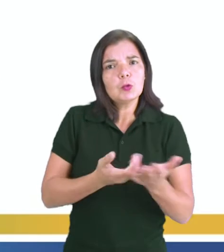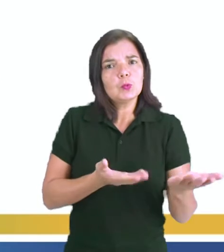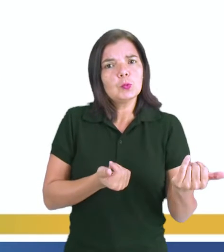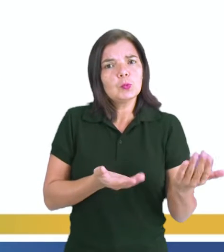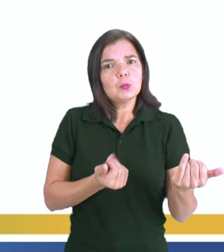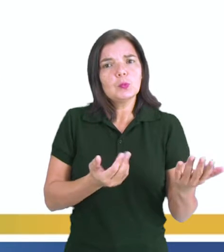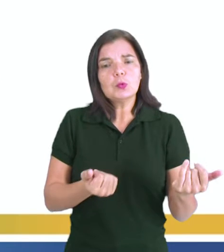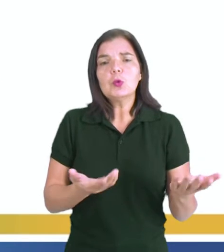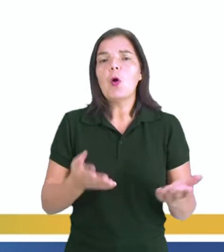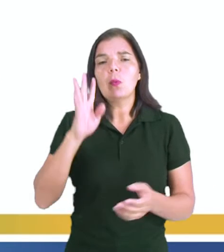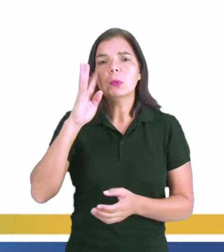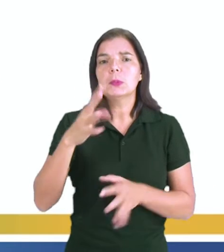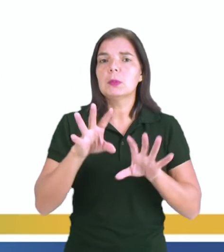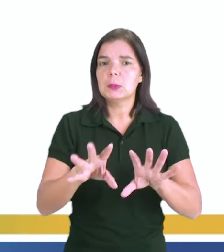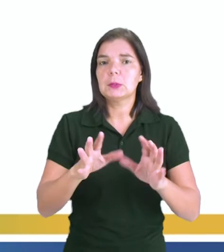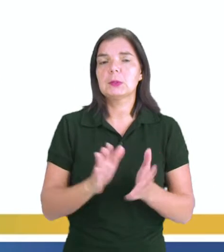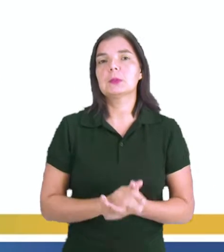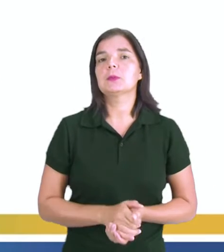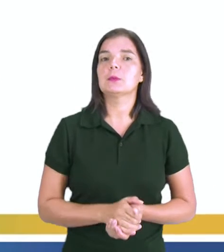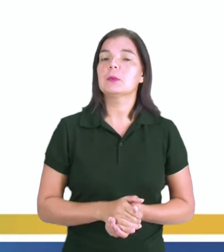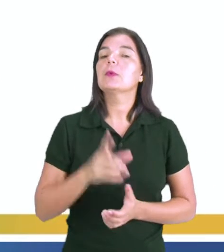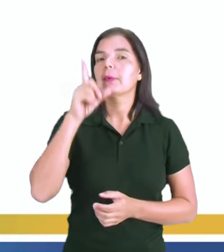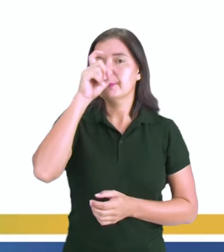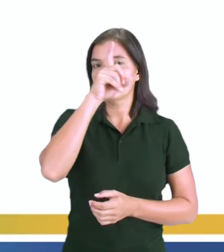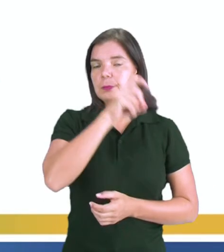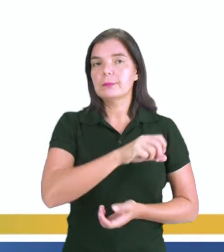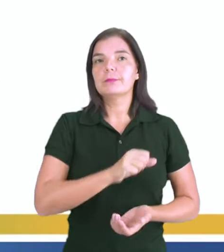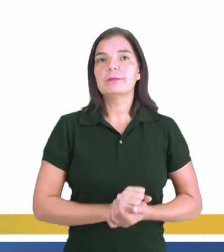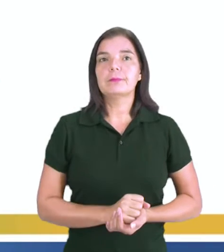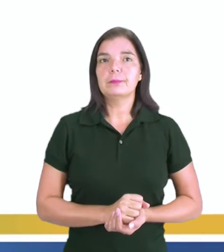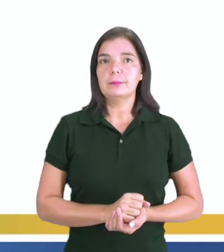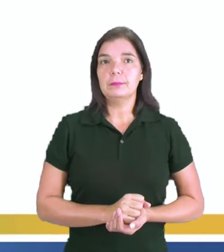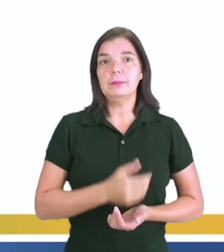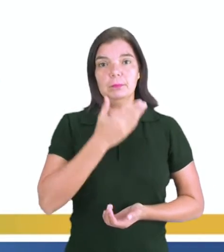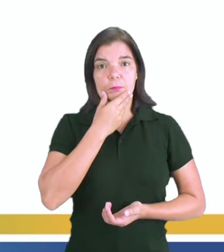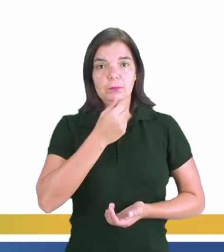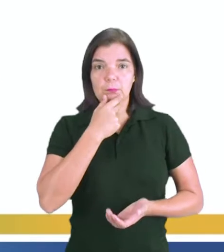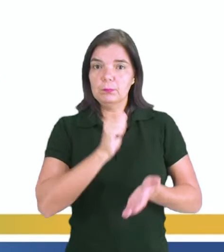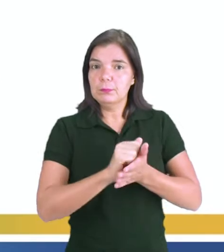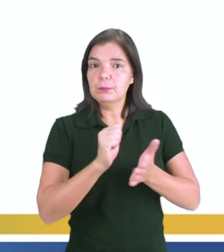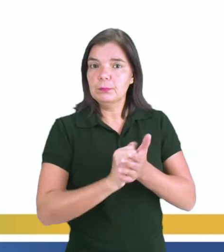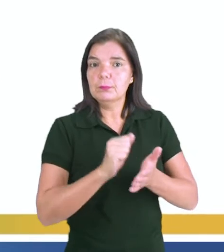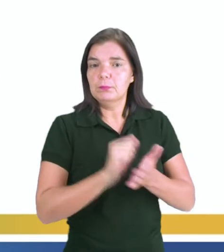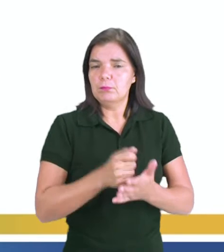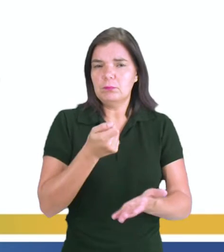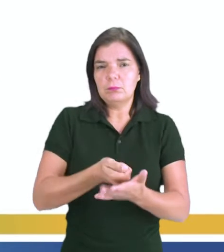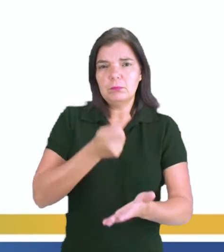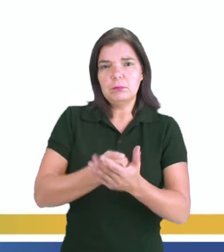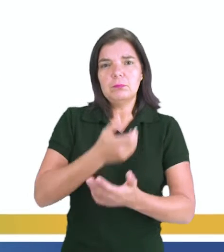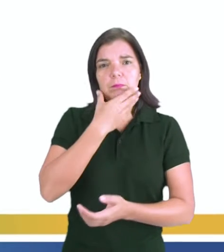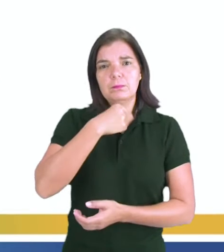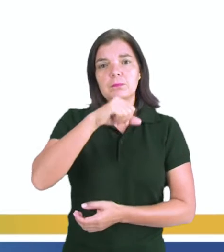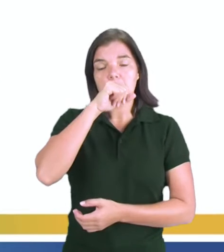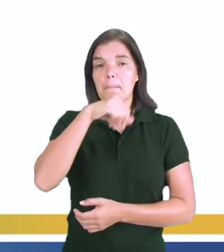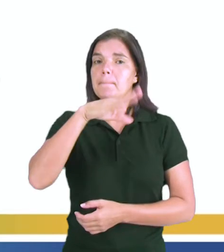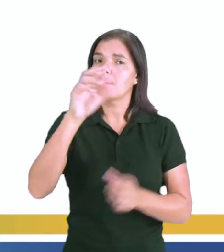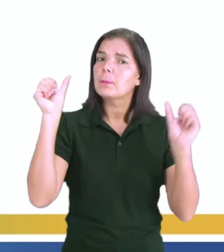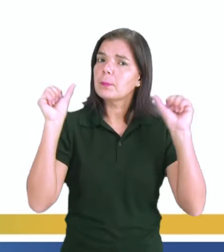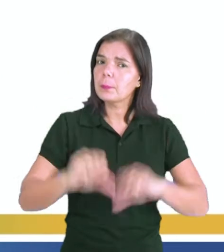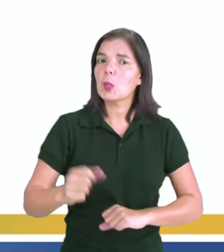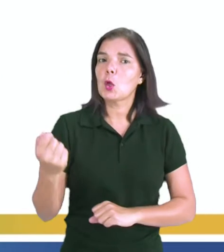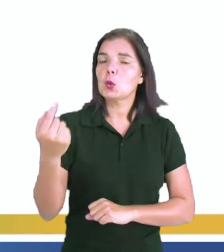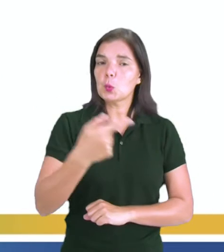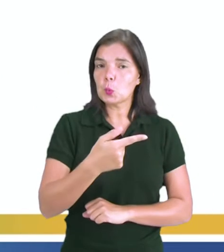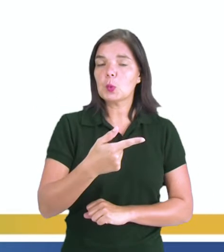jovens uma tomada de decisão dessa, que é tão difícil. Para o articulista, a pressão dos pais é muito mais grave que o